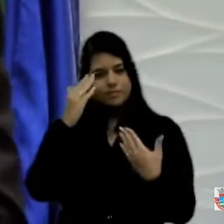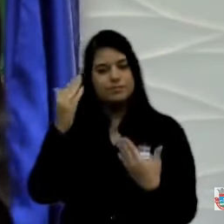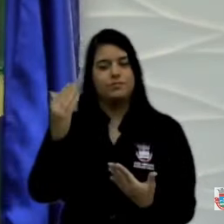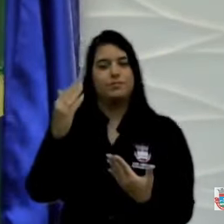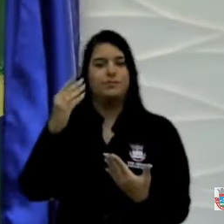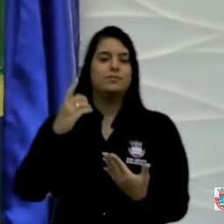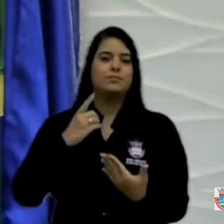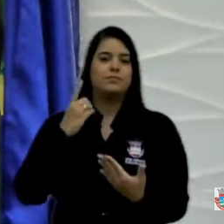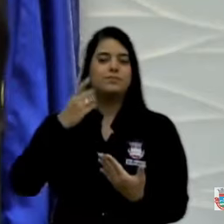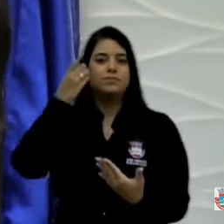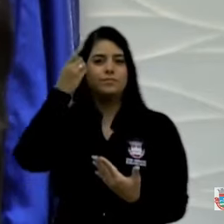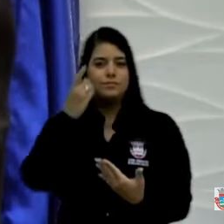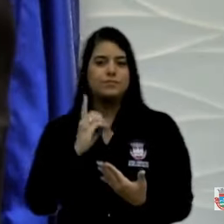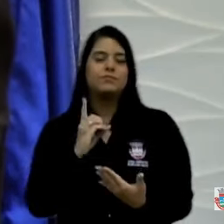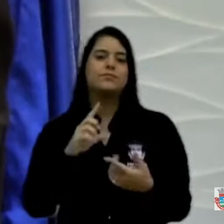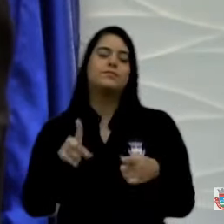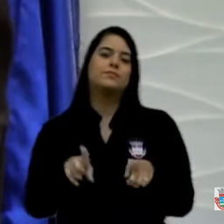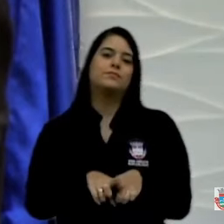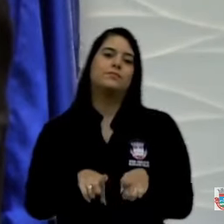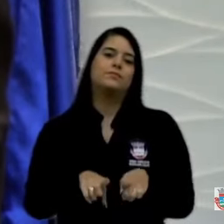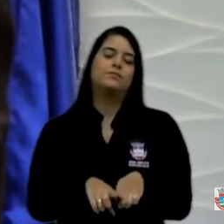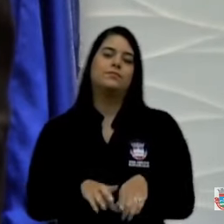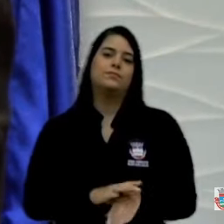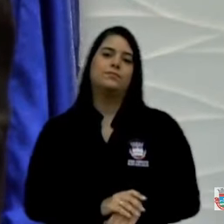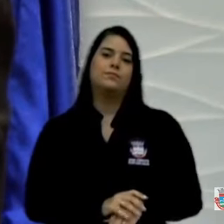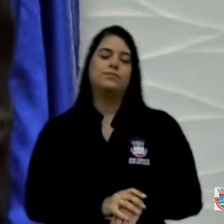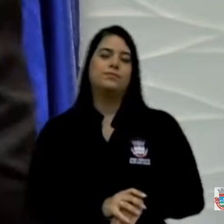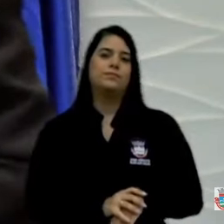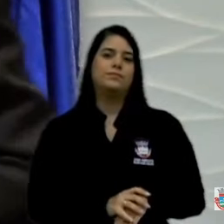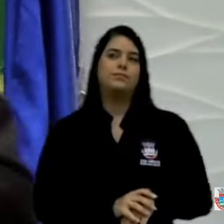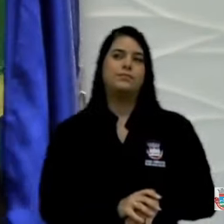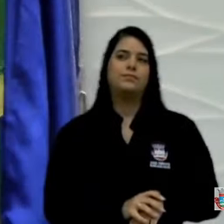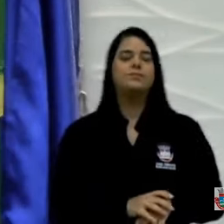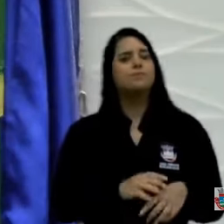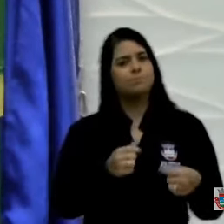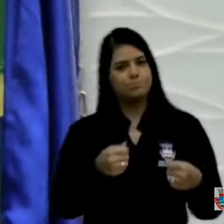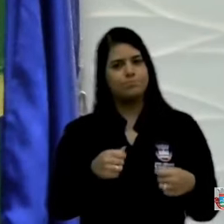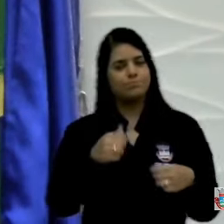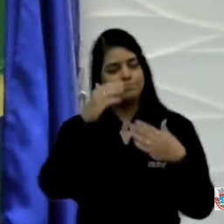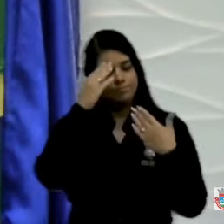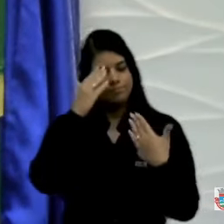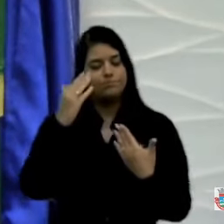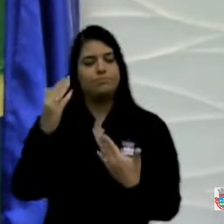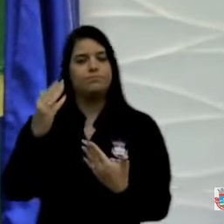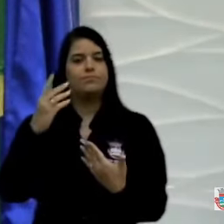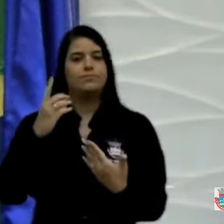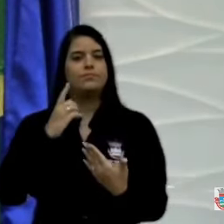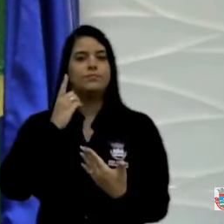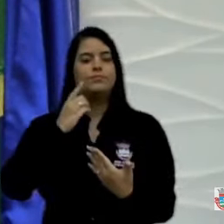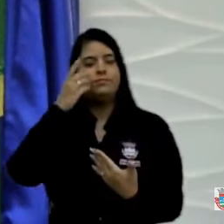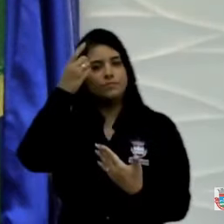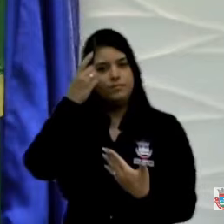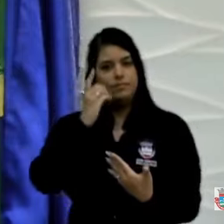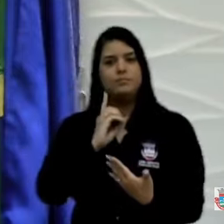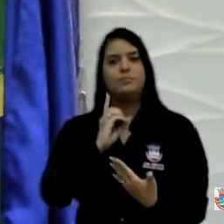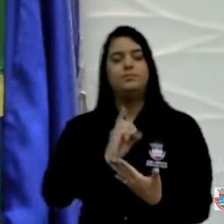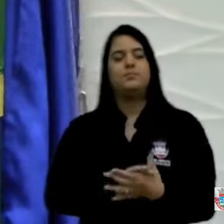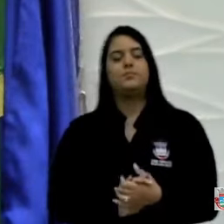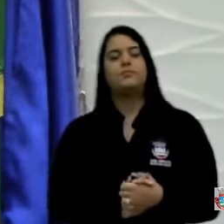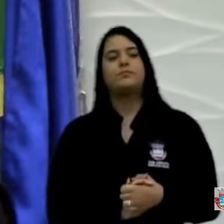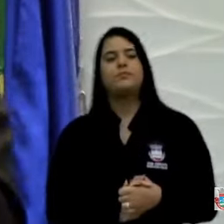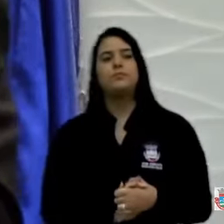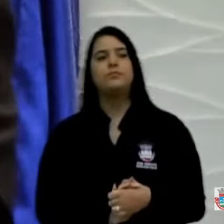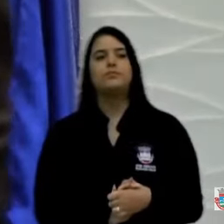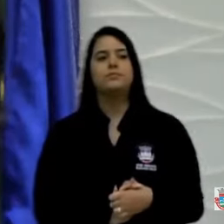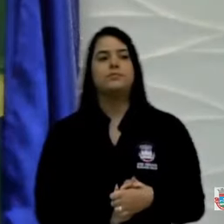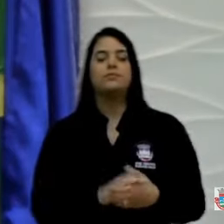a deputada Débora Almeida também. Eu quero agradecer a deputada Débora Almeida por